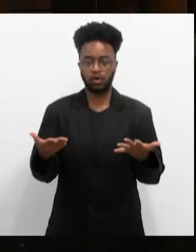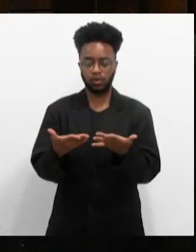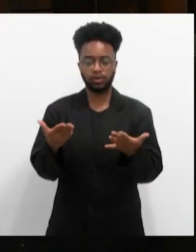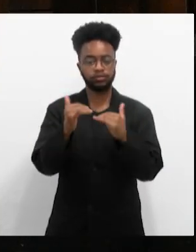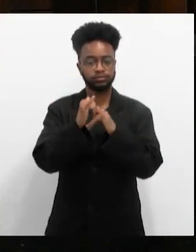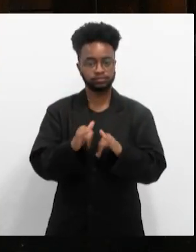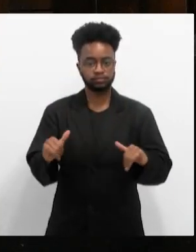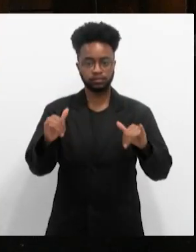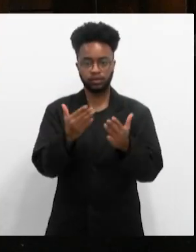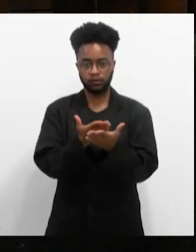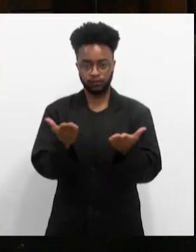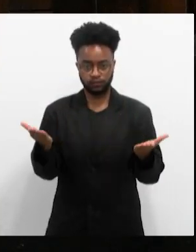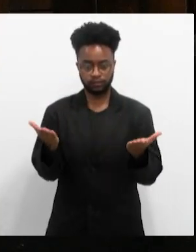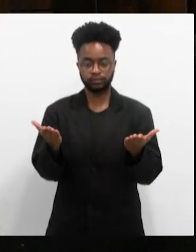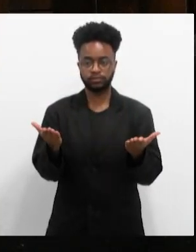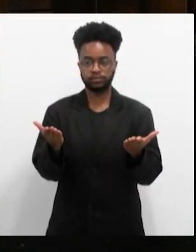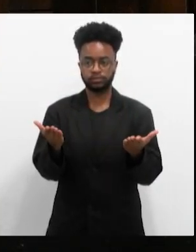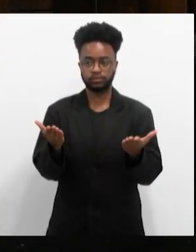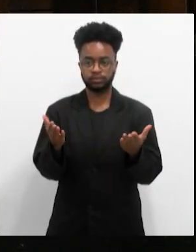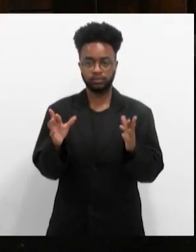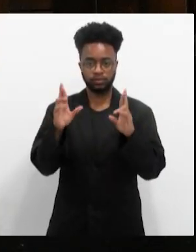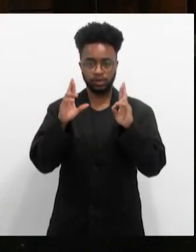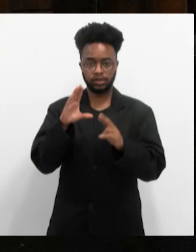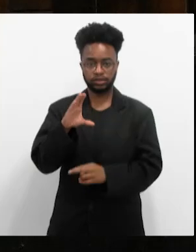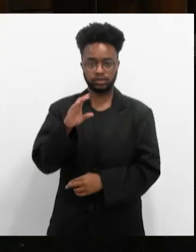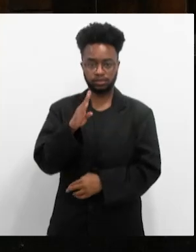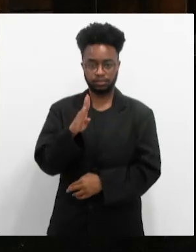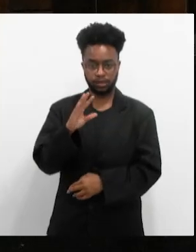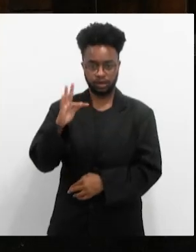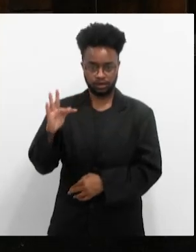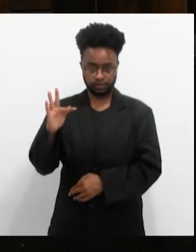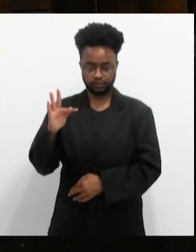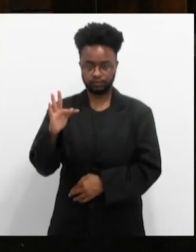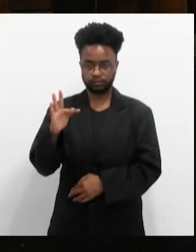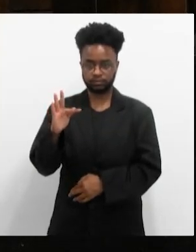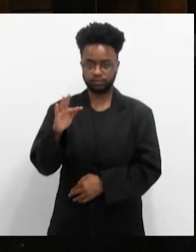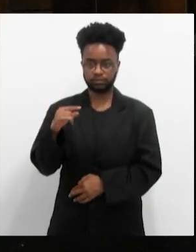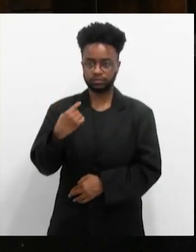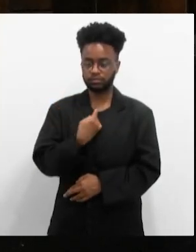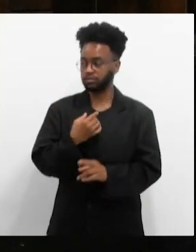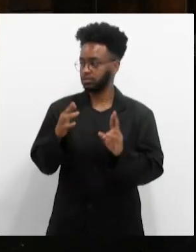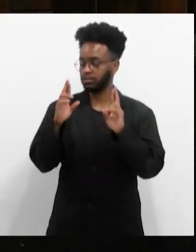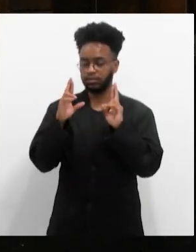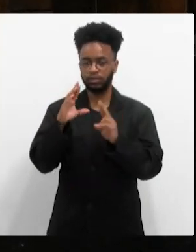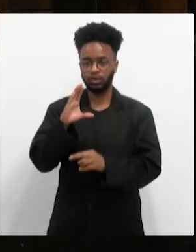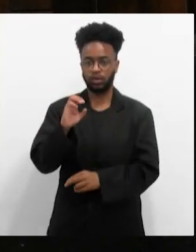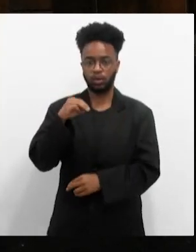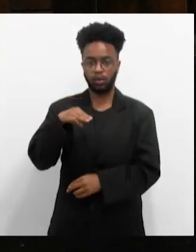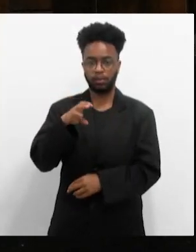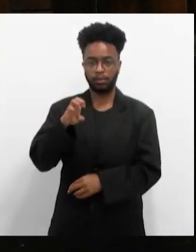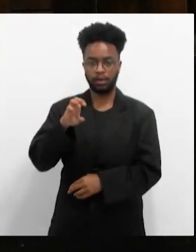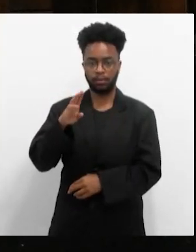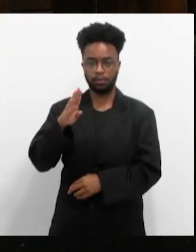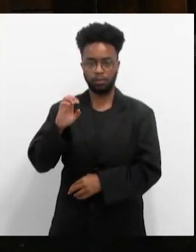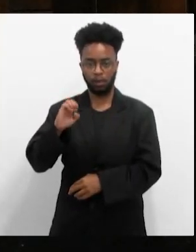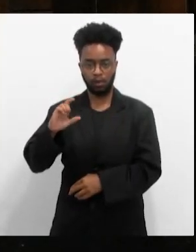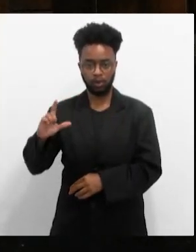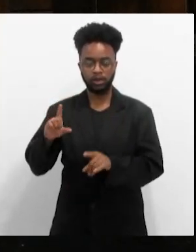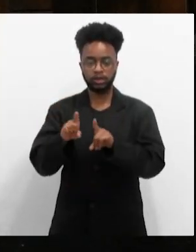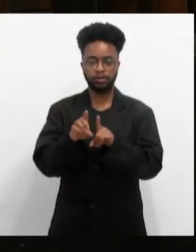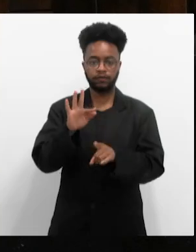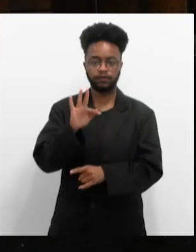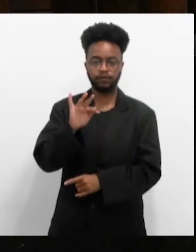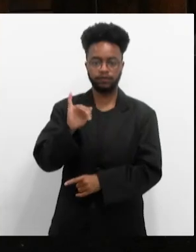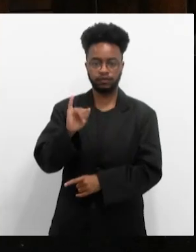desejamos que a CBF, desejamos que a Conmebol, que a FIFA, que todos os organismos